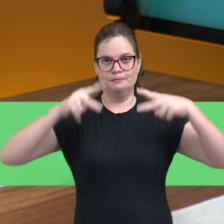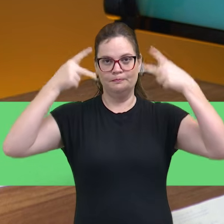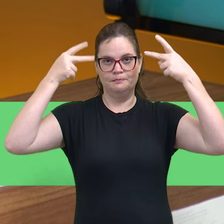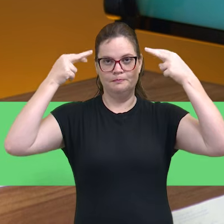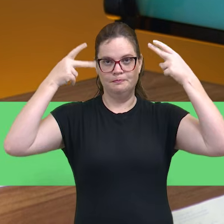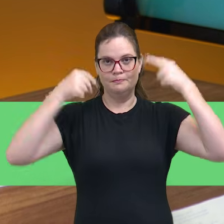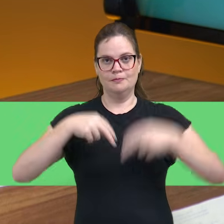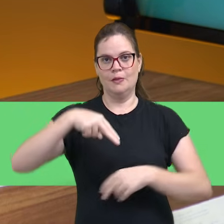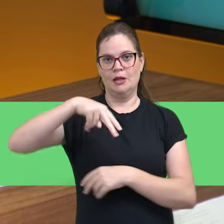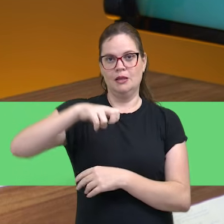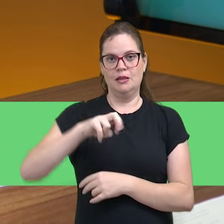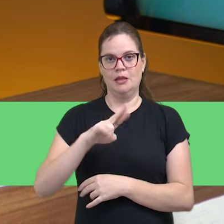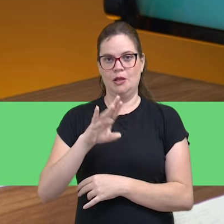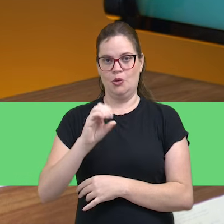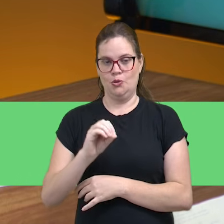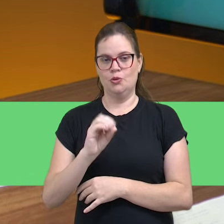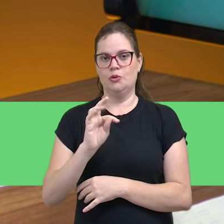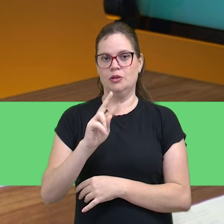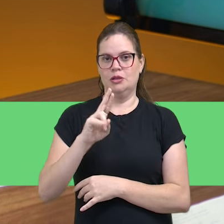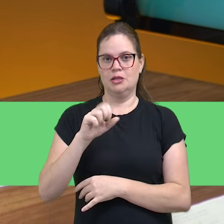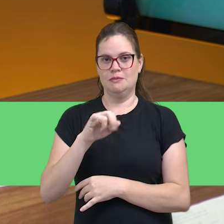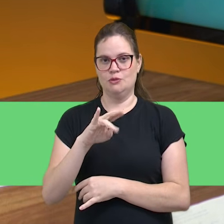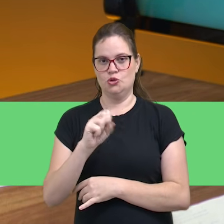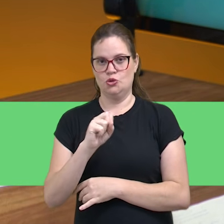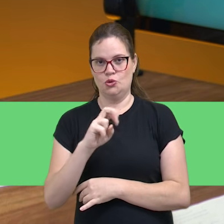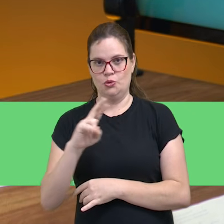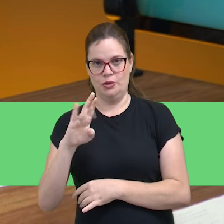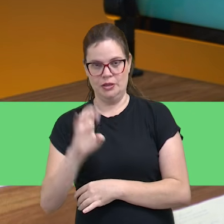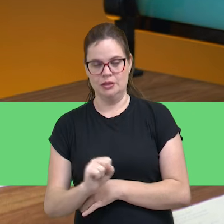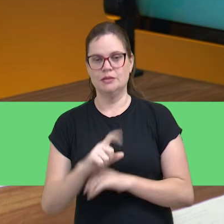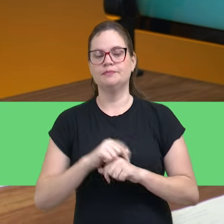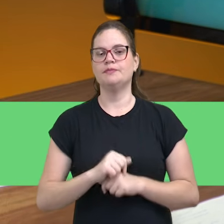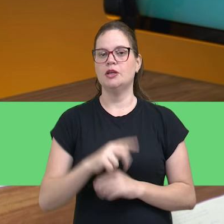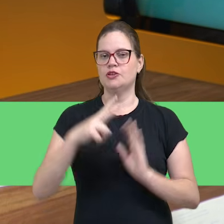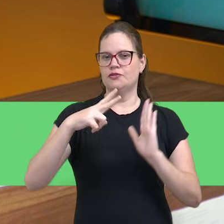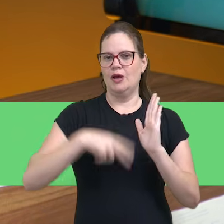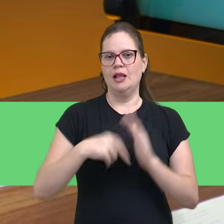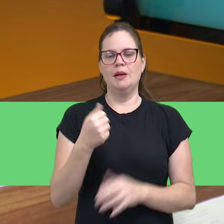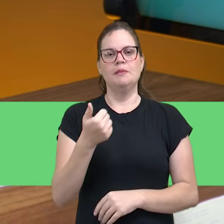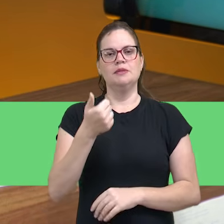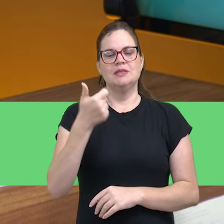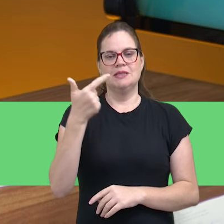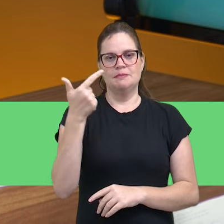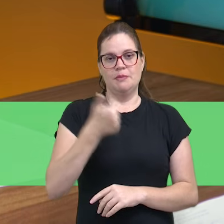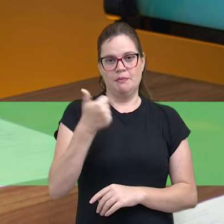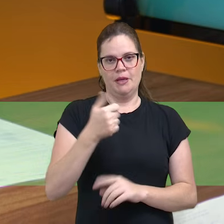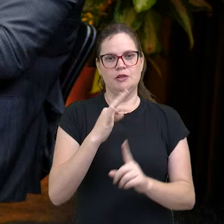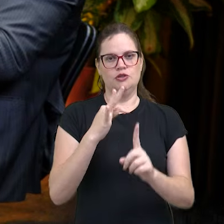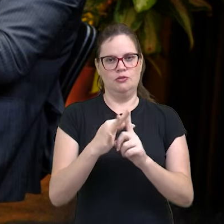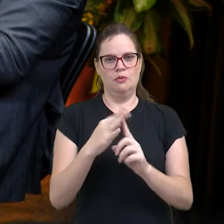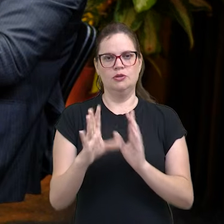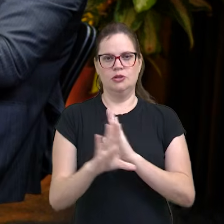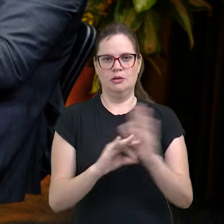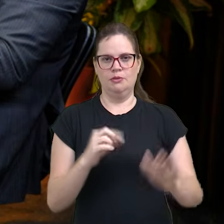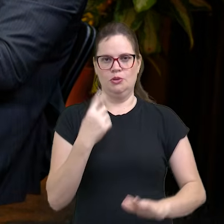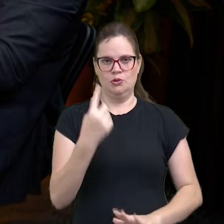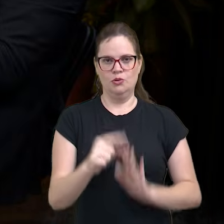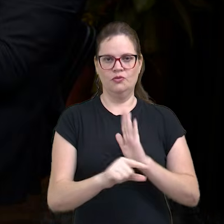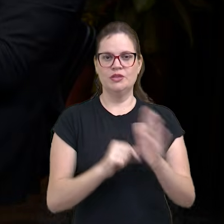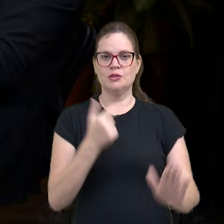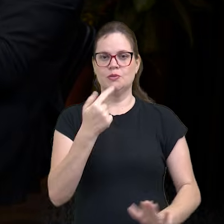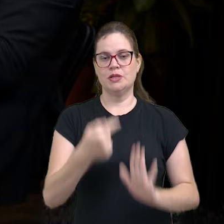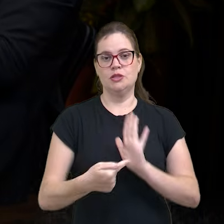que leremos se encontra no livro de 2 Timóteo, no capítulo 1, no verso 7, que diz: